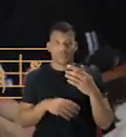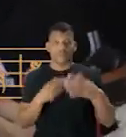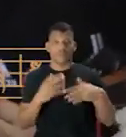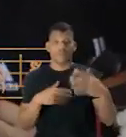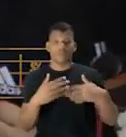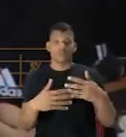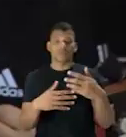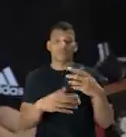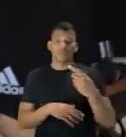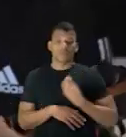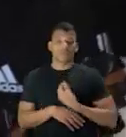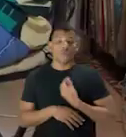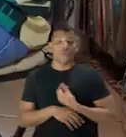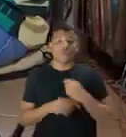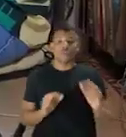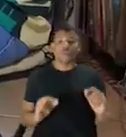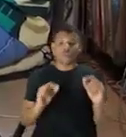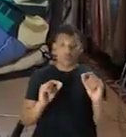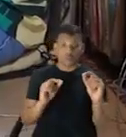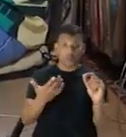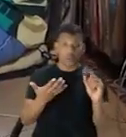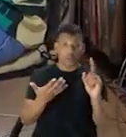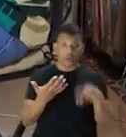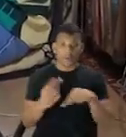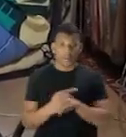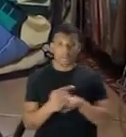vida é mesmo uma missão.